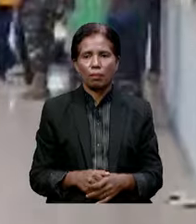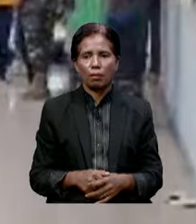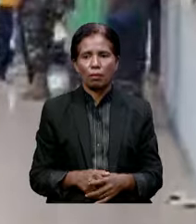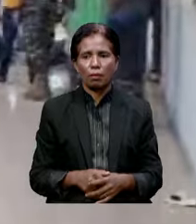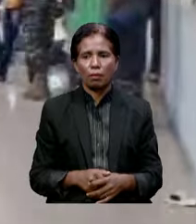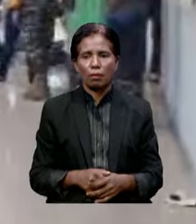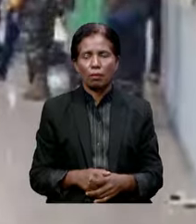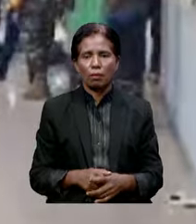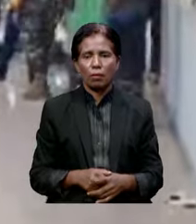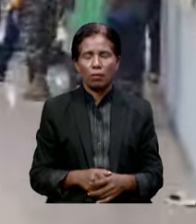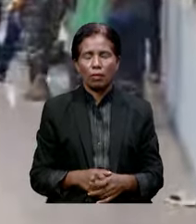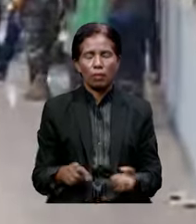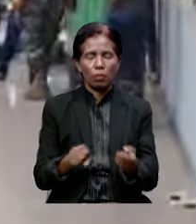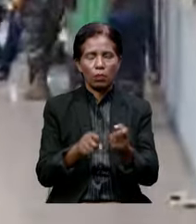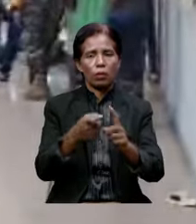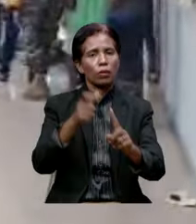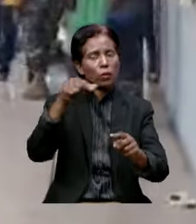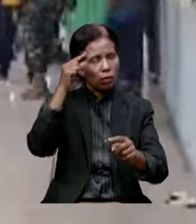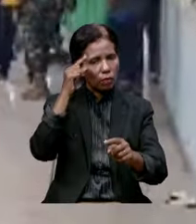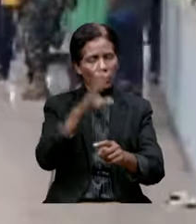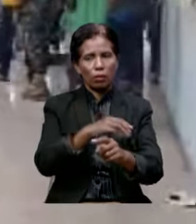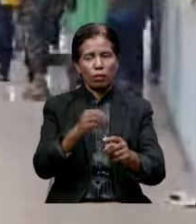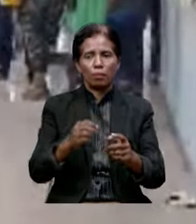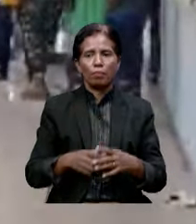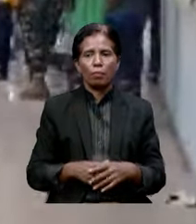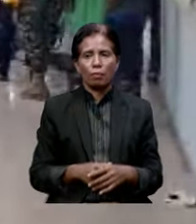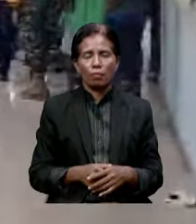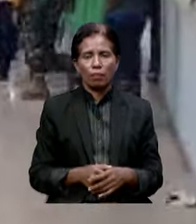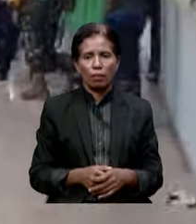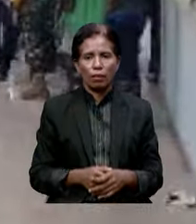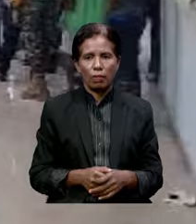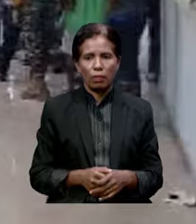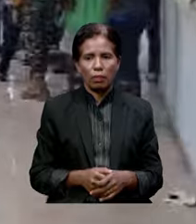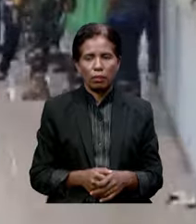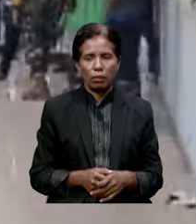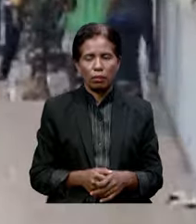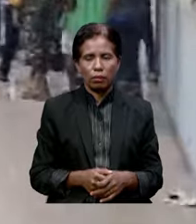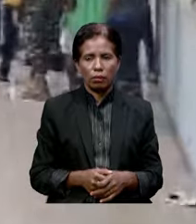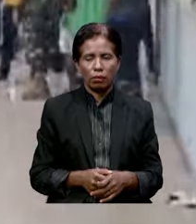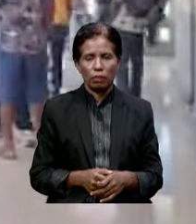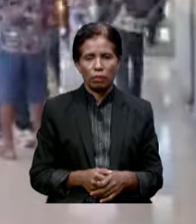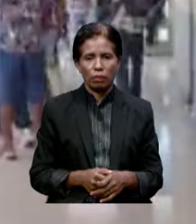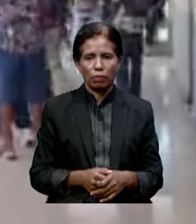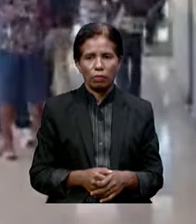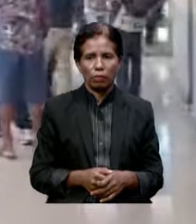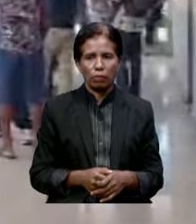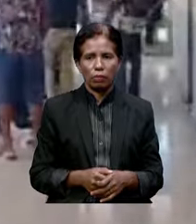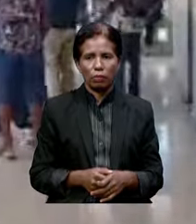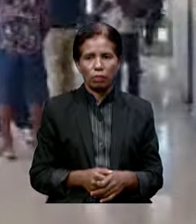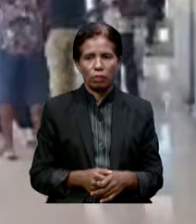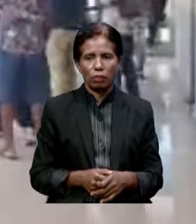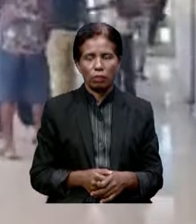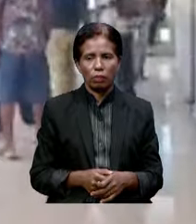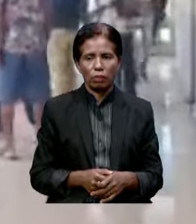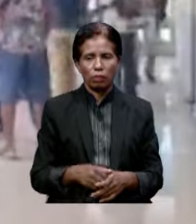hetana pro chu governo ga o de motra direktamente kunso bai jano sulane mak governo apo direktamente pa governo presa ga iha selenga. Ponto